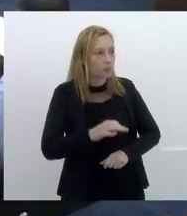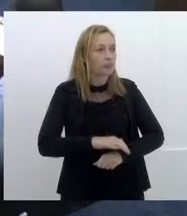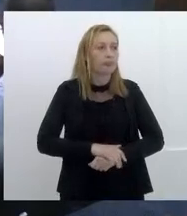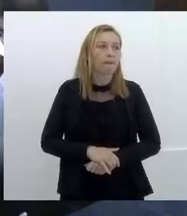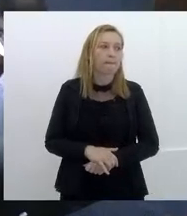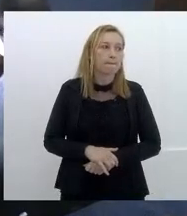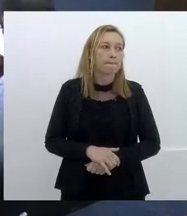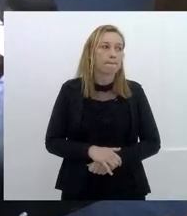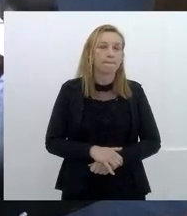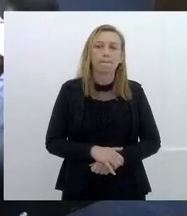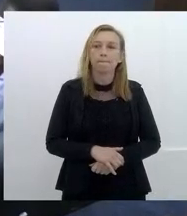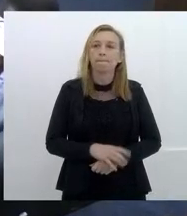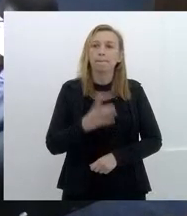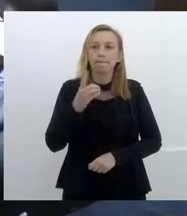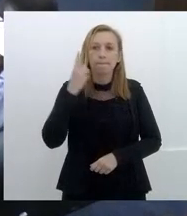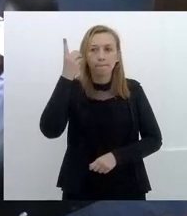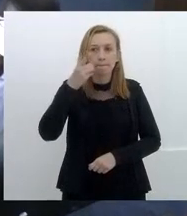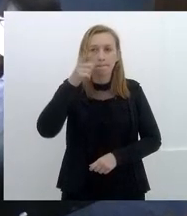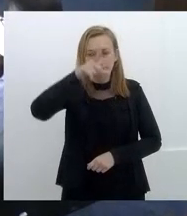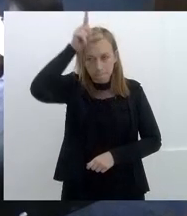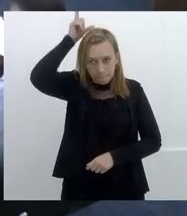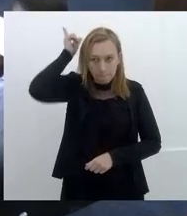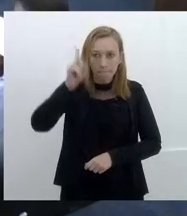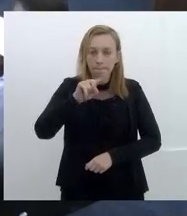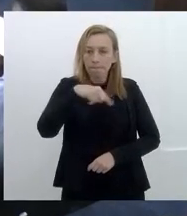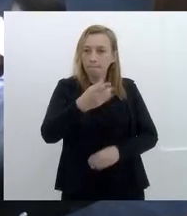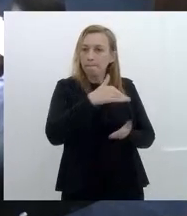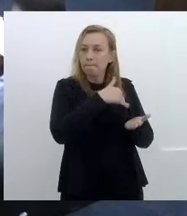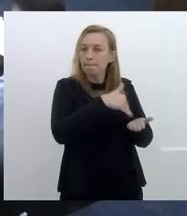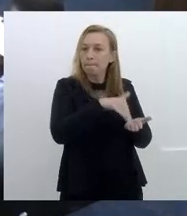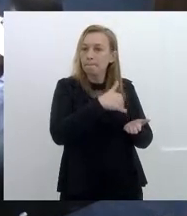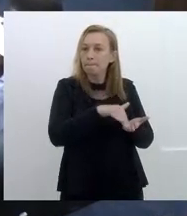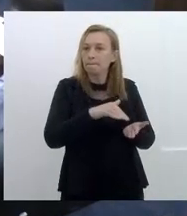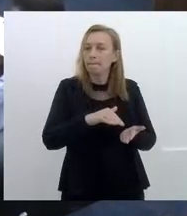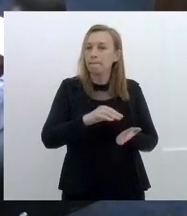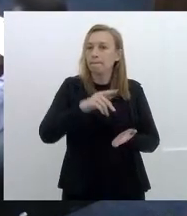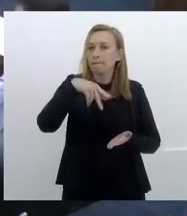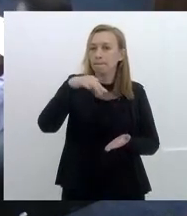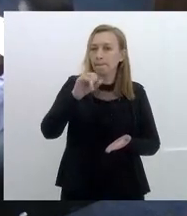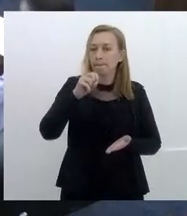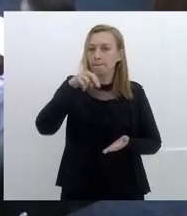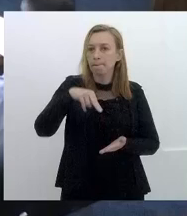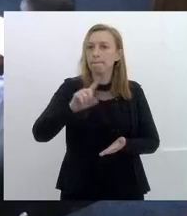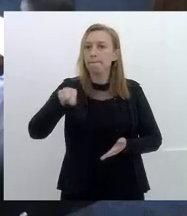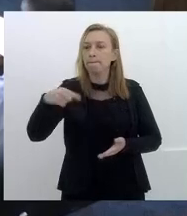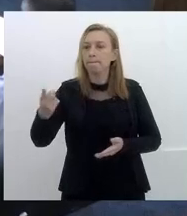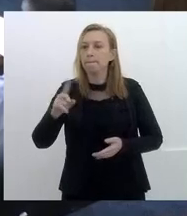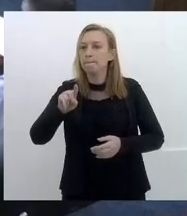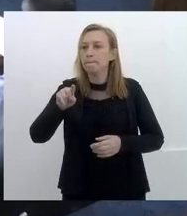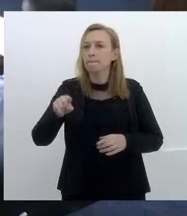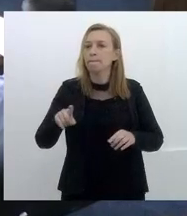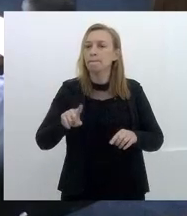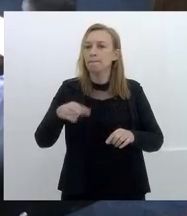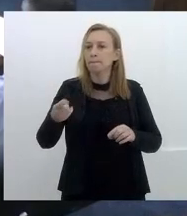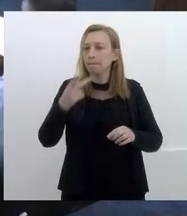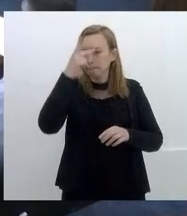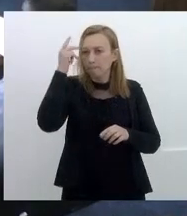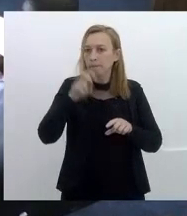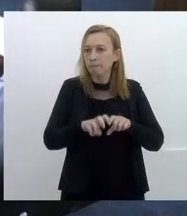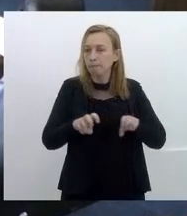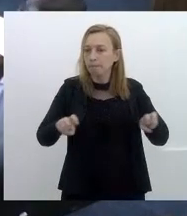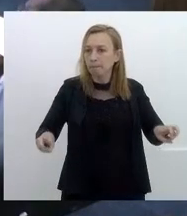só falava na parte Deputado Luiz Paulo depois secretário Nelson Rocha e abrir para os membros da mesa Rua